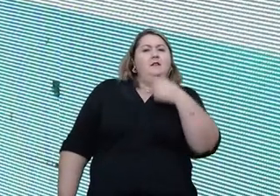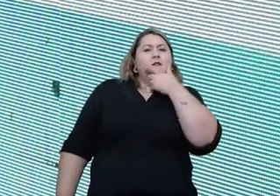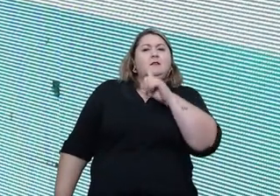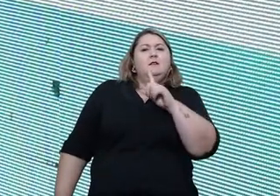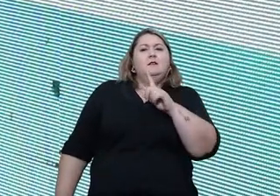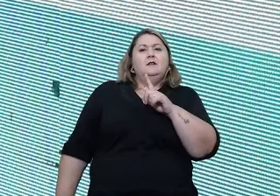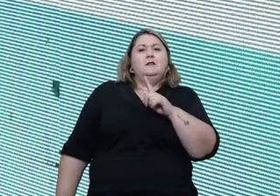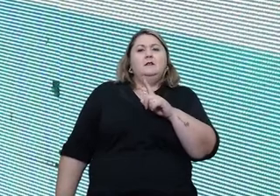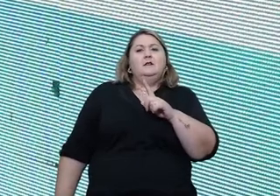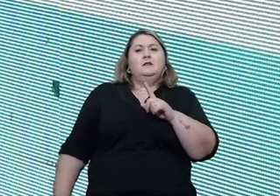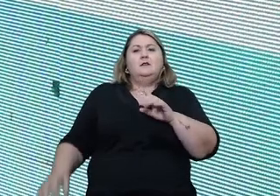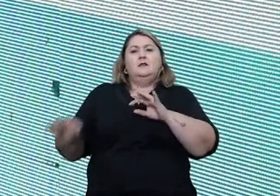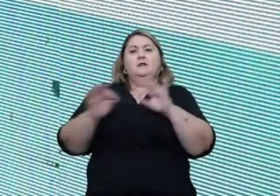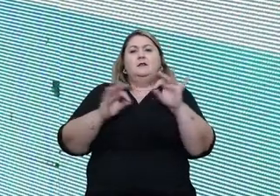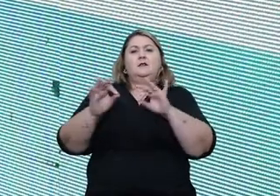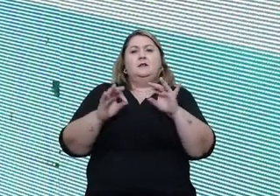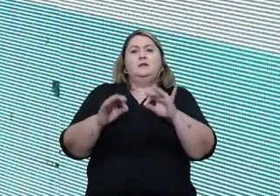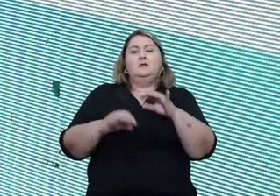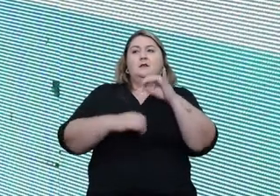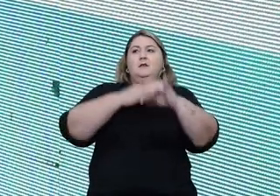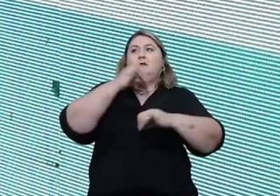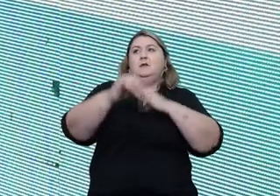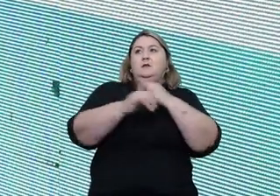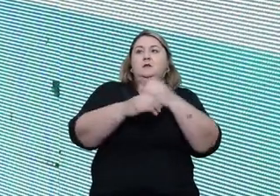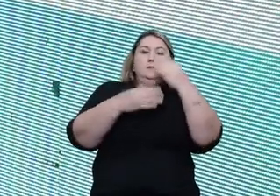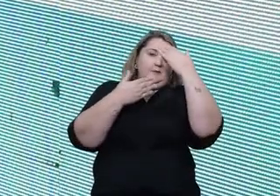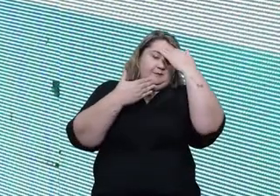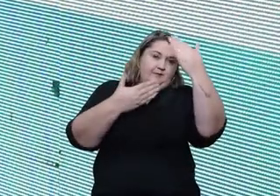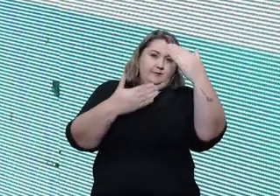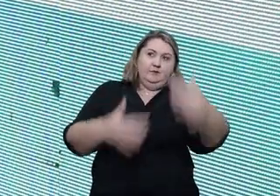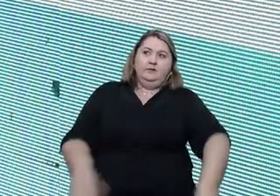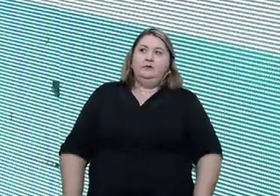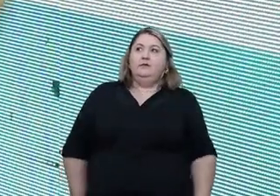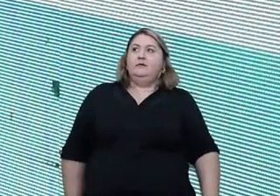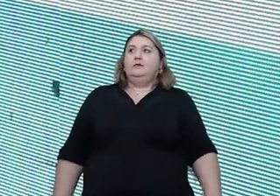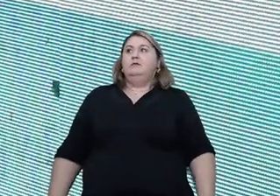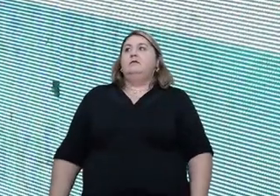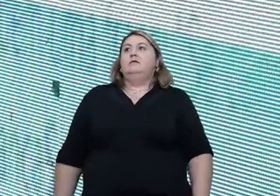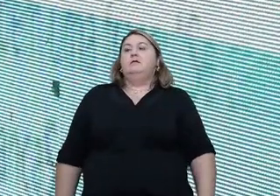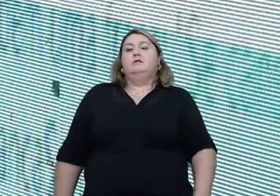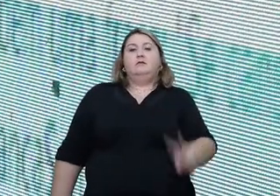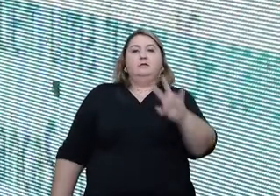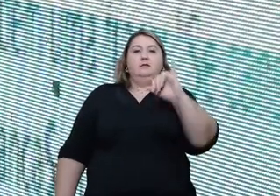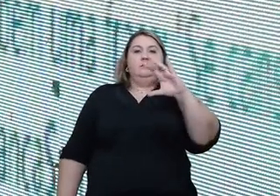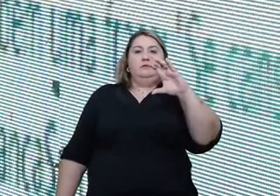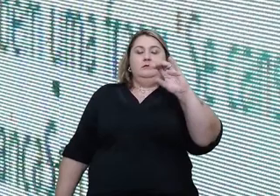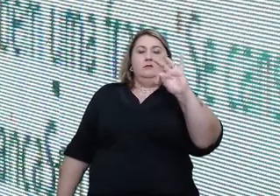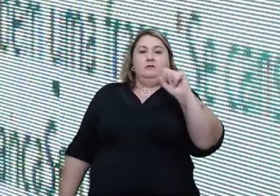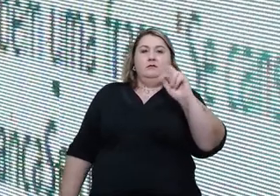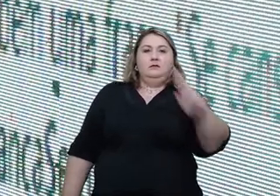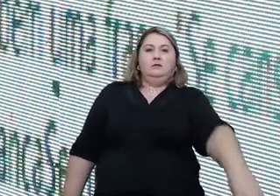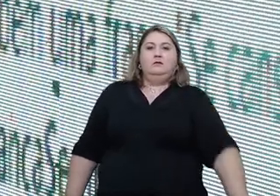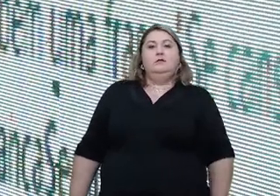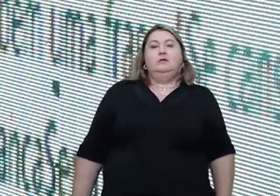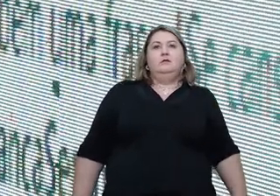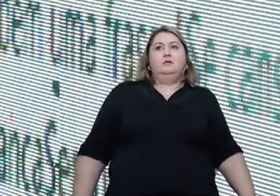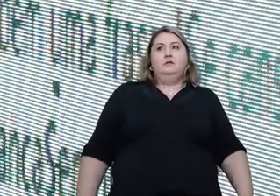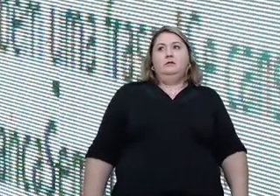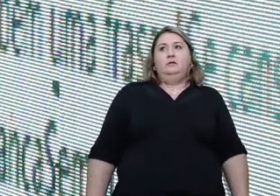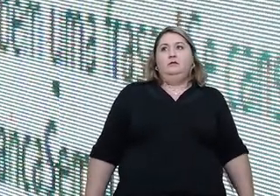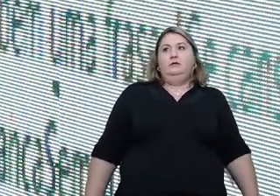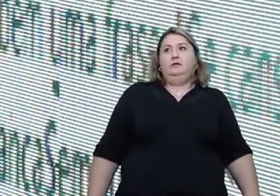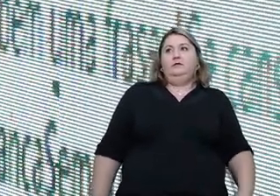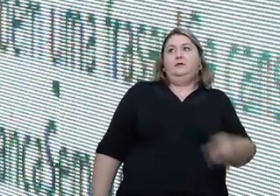conseguir reestabelecer a conexão. Obrigado a toda a equipe da comunicação. Vitor, Malu, agora é com vocês, meus amigos.